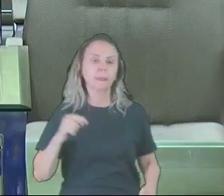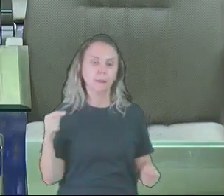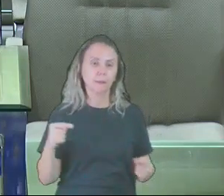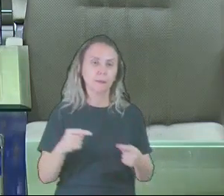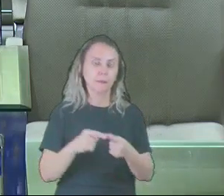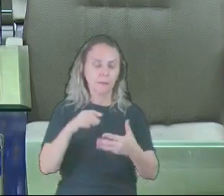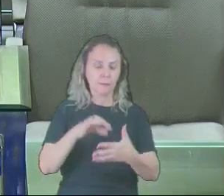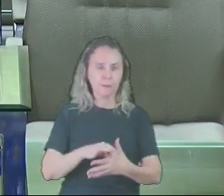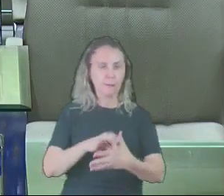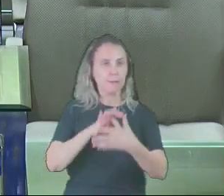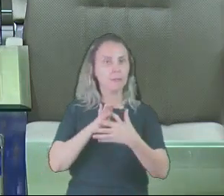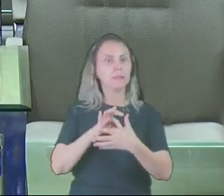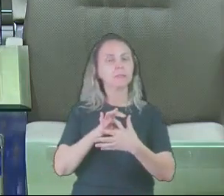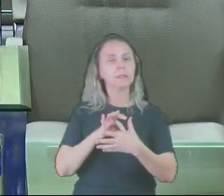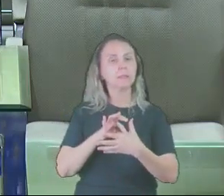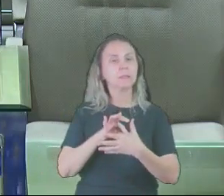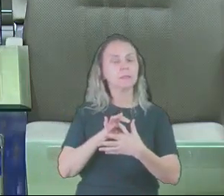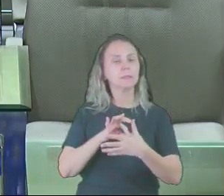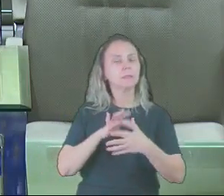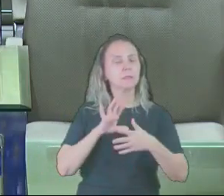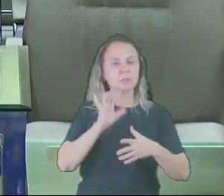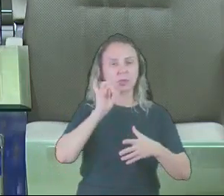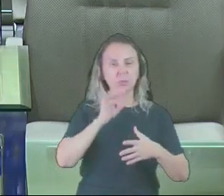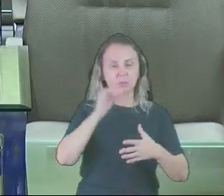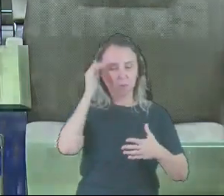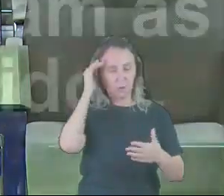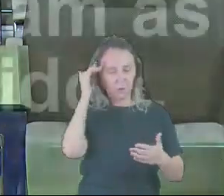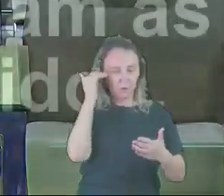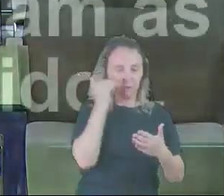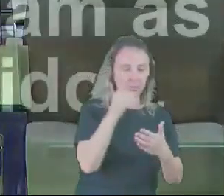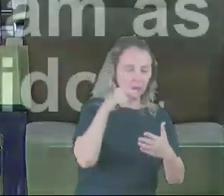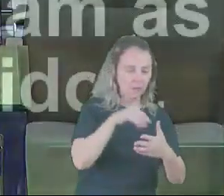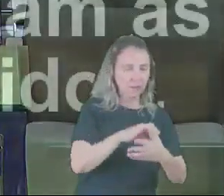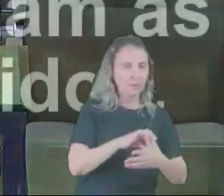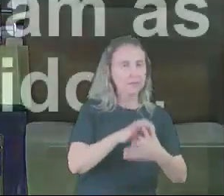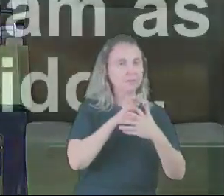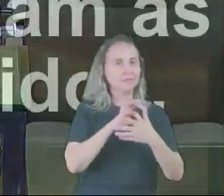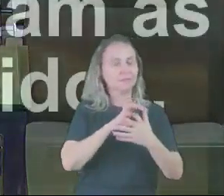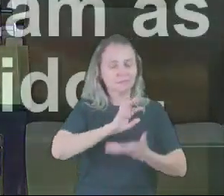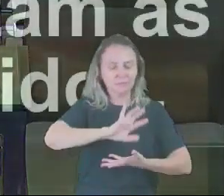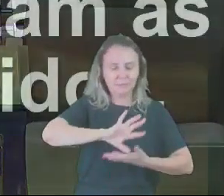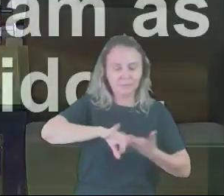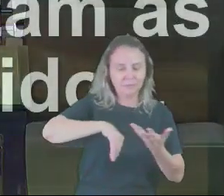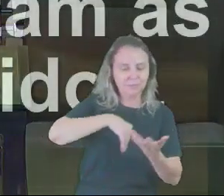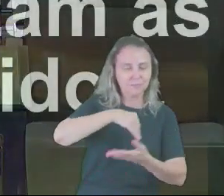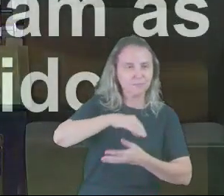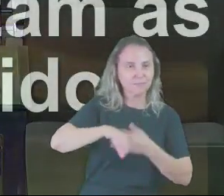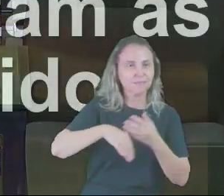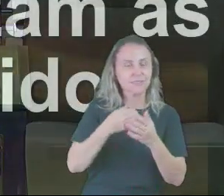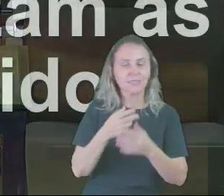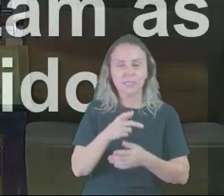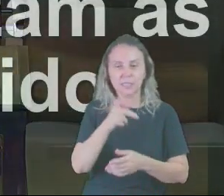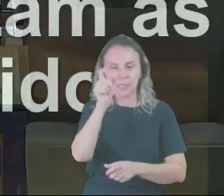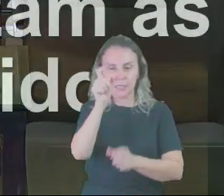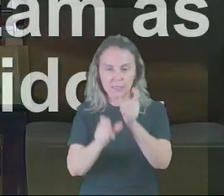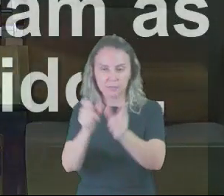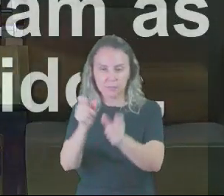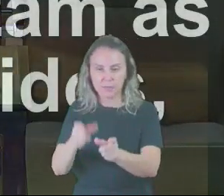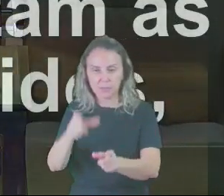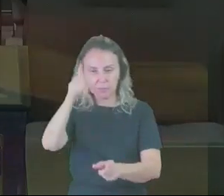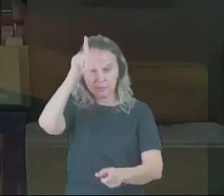ao curso da carne anda uma e concupiscências de municia e despreza mais autoridades